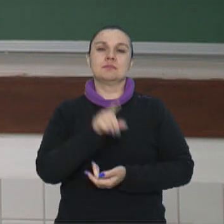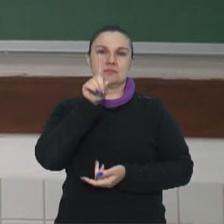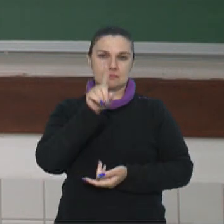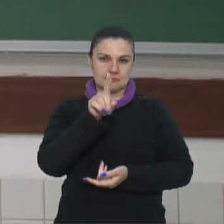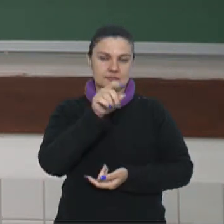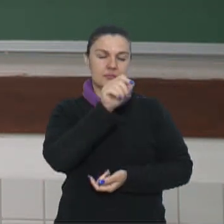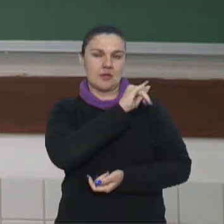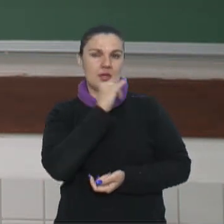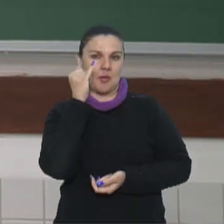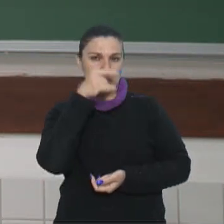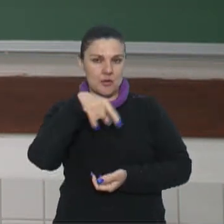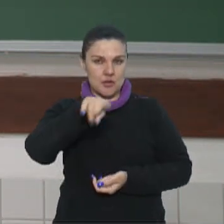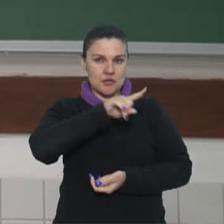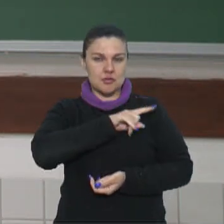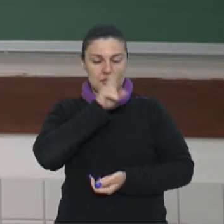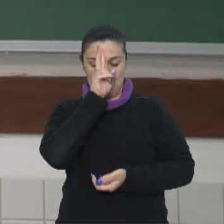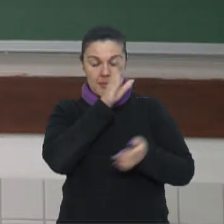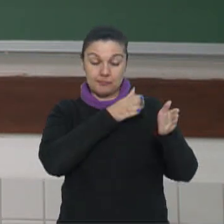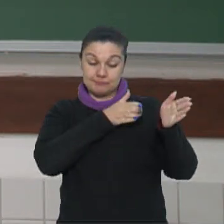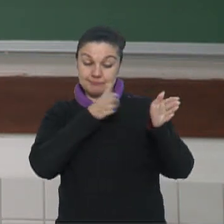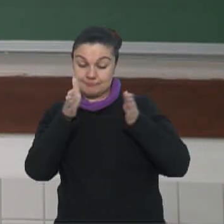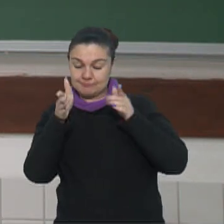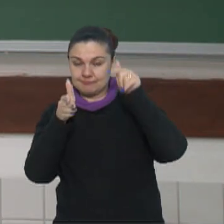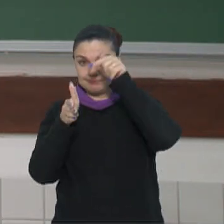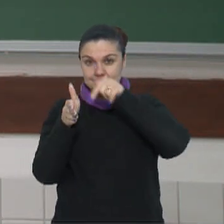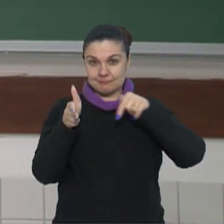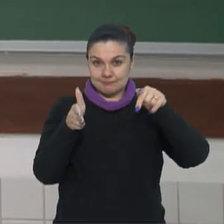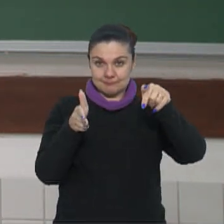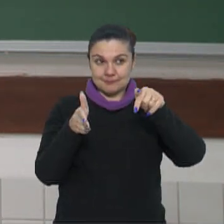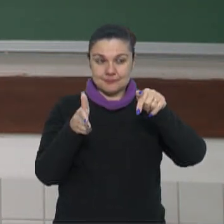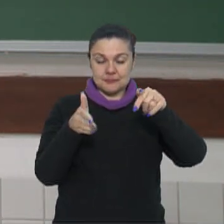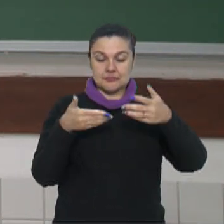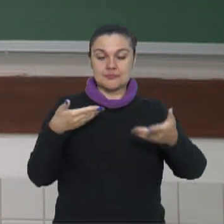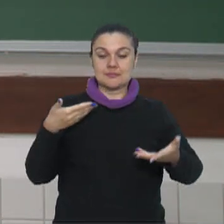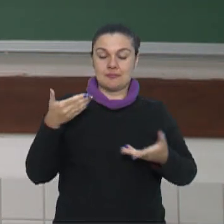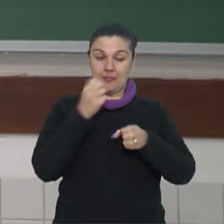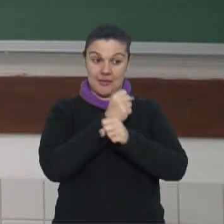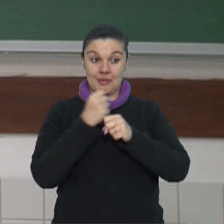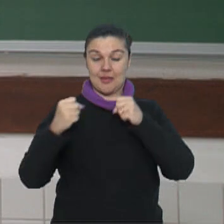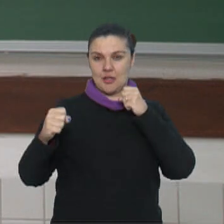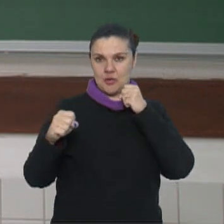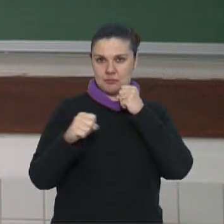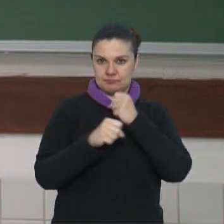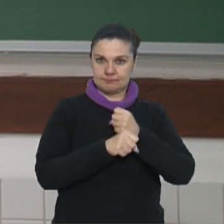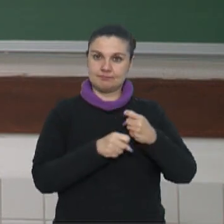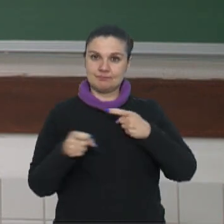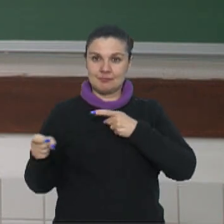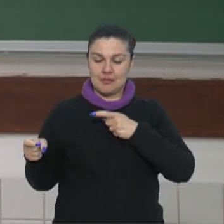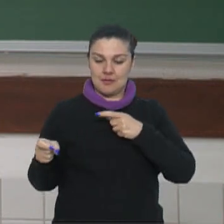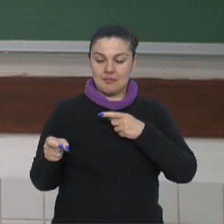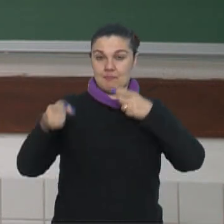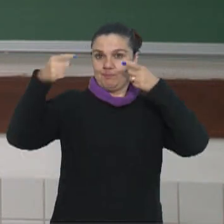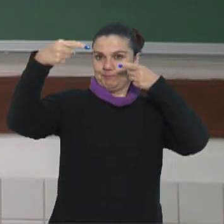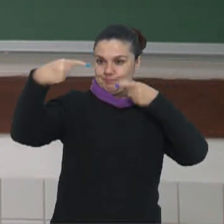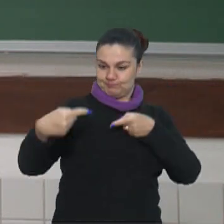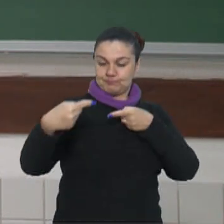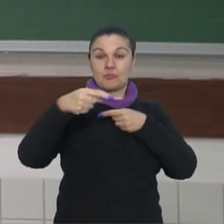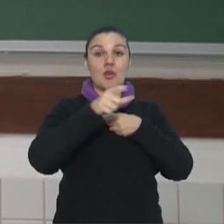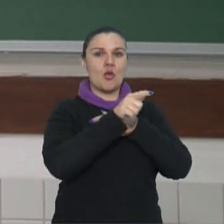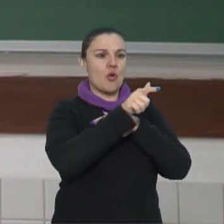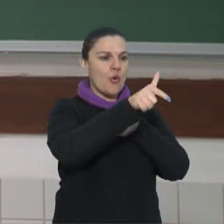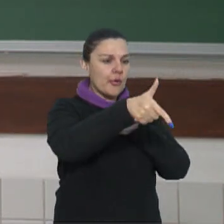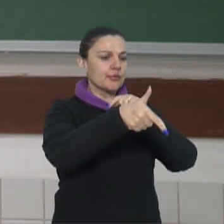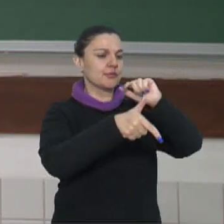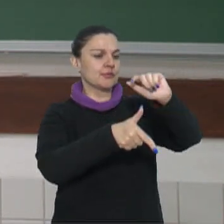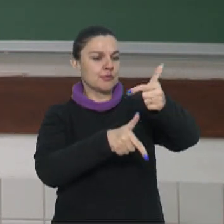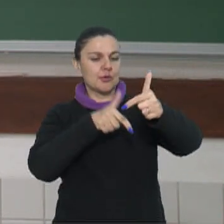Vale nós destacarmos dentro desse clima de sociedade guerreira, né? Você imaginar outros povos que